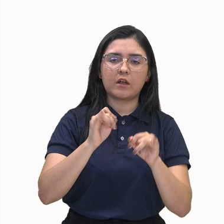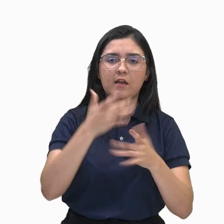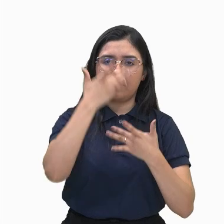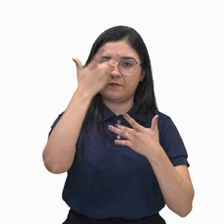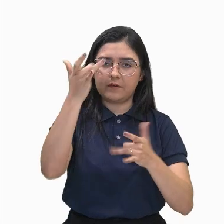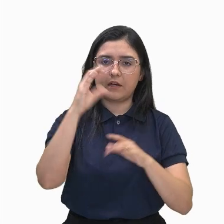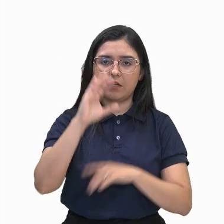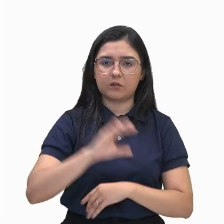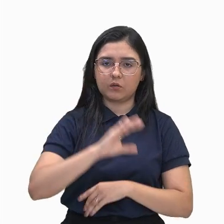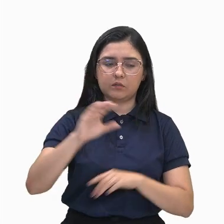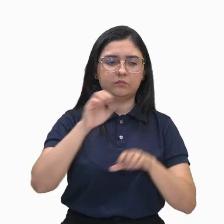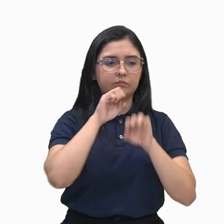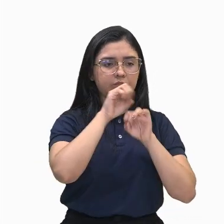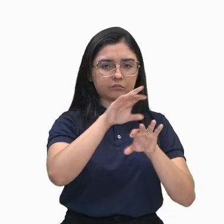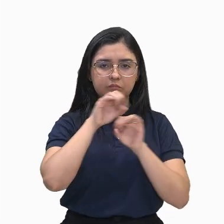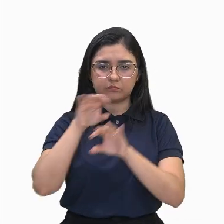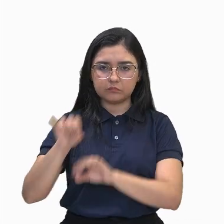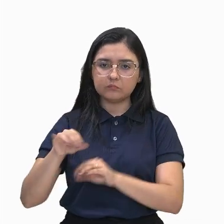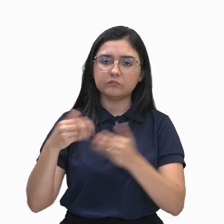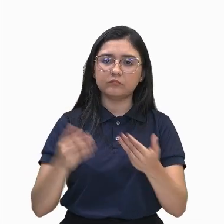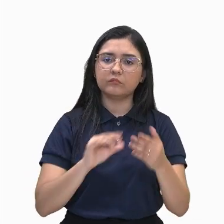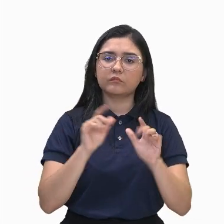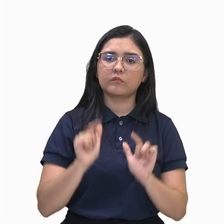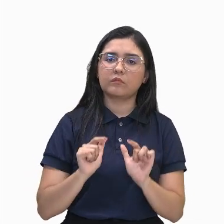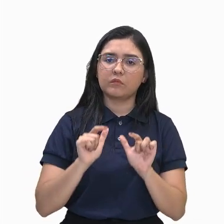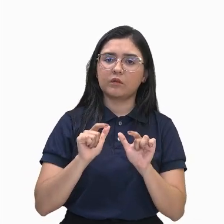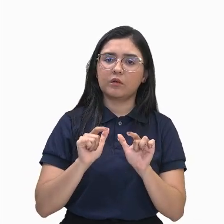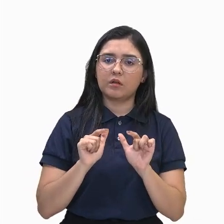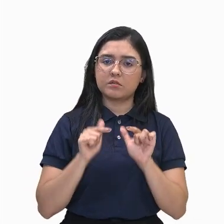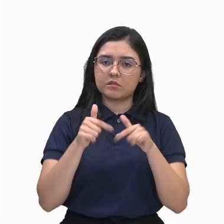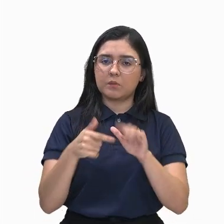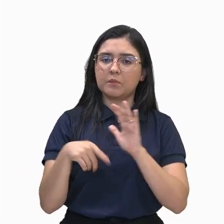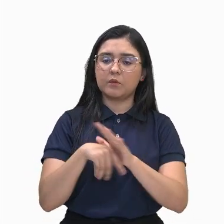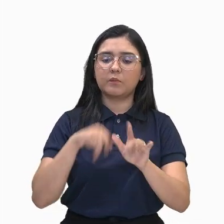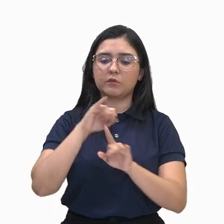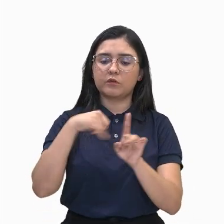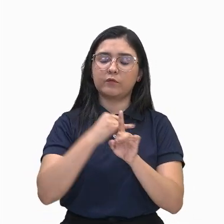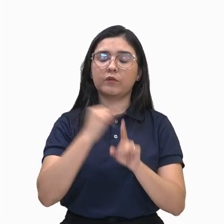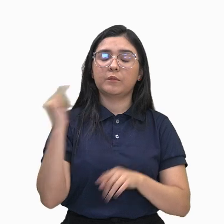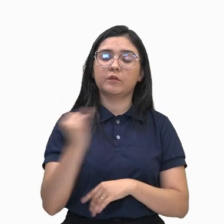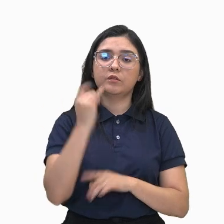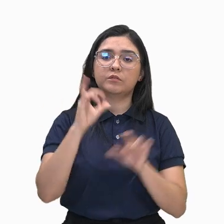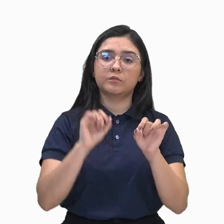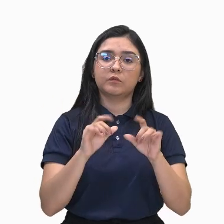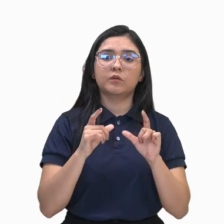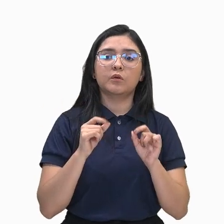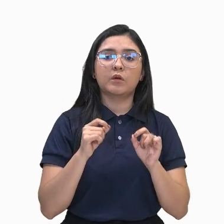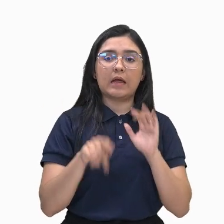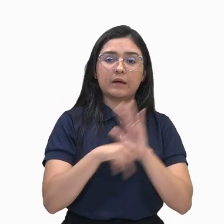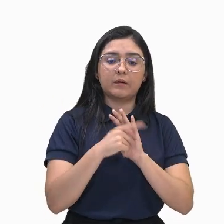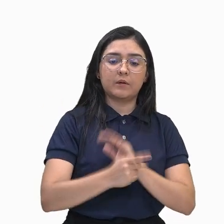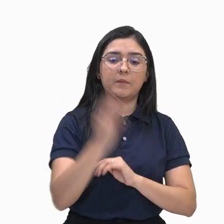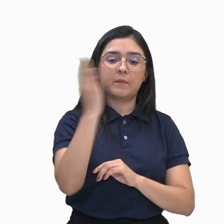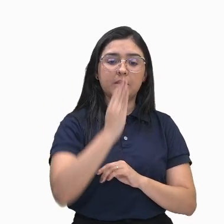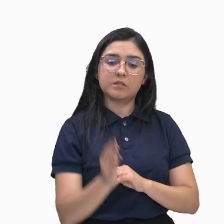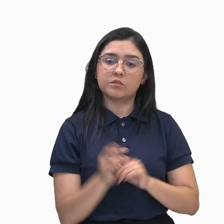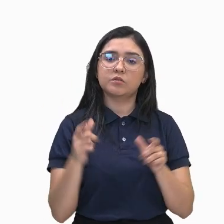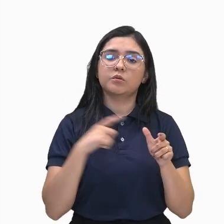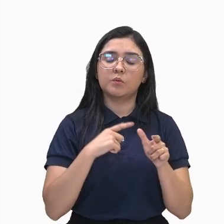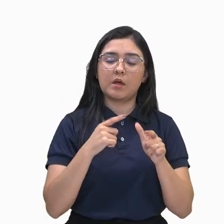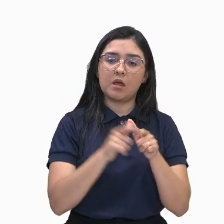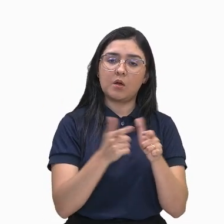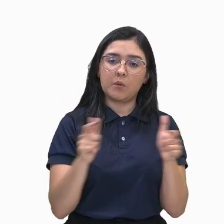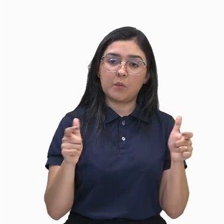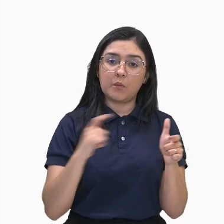católica, inclusive a ação dos jesuítas foi fundamental, por exemplo, para o Brasil ser um país de maioria católica, justamente porque